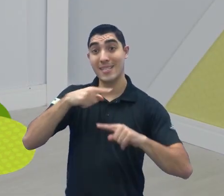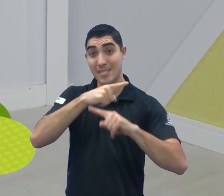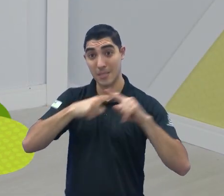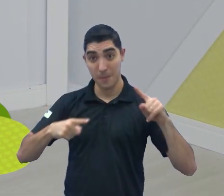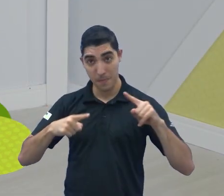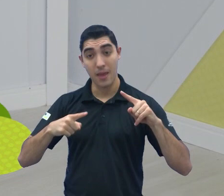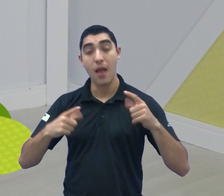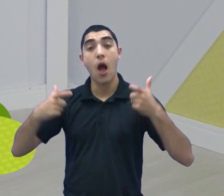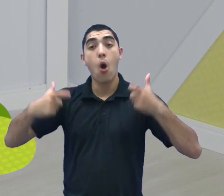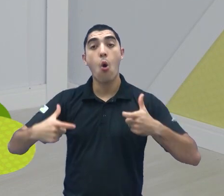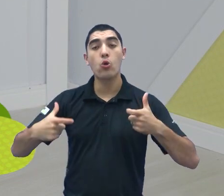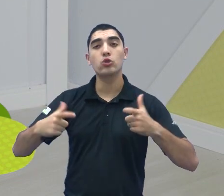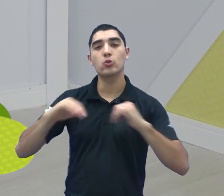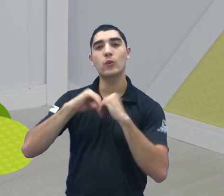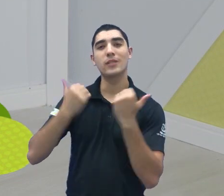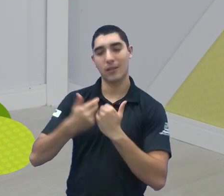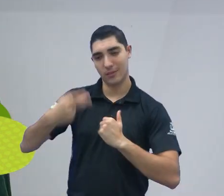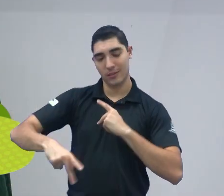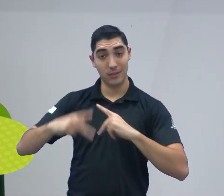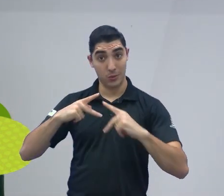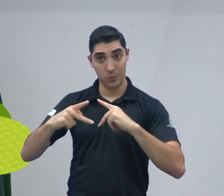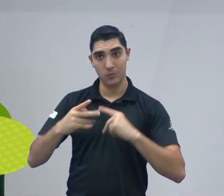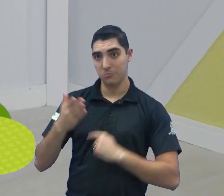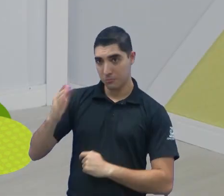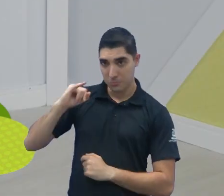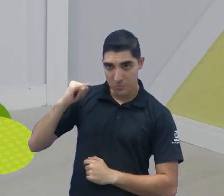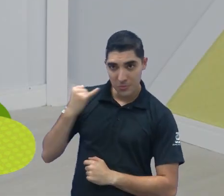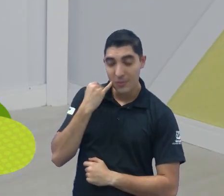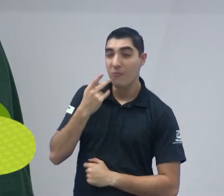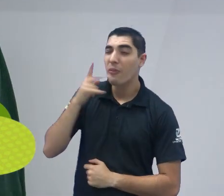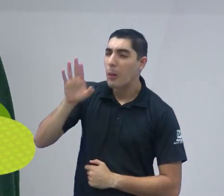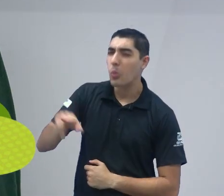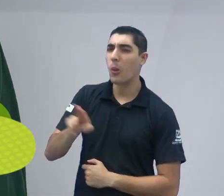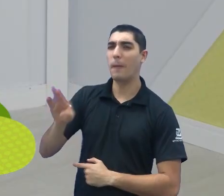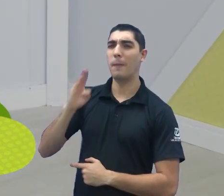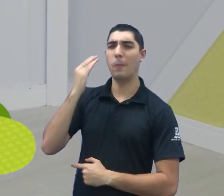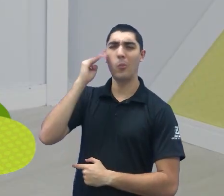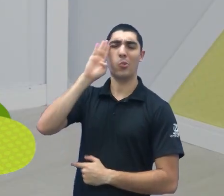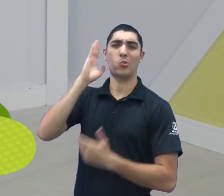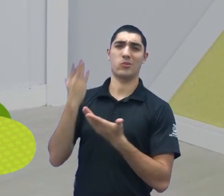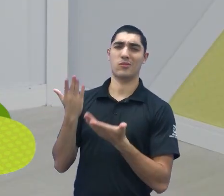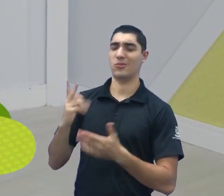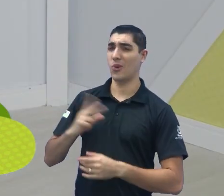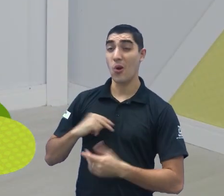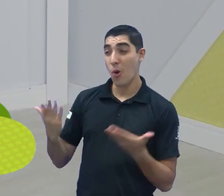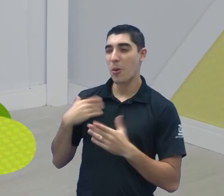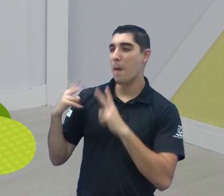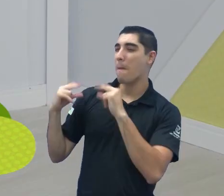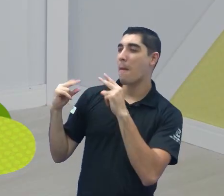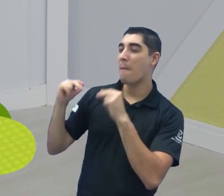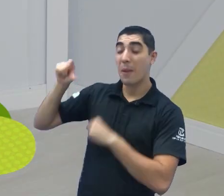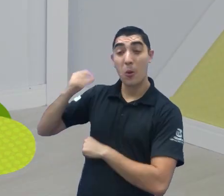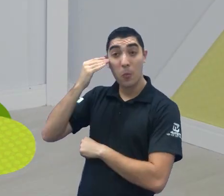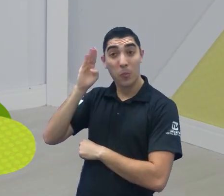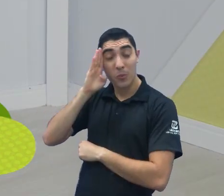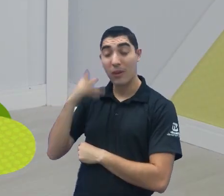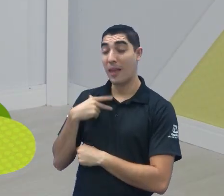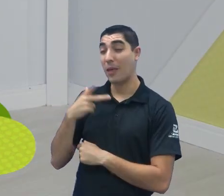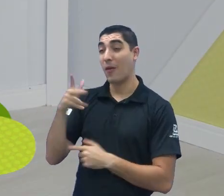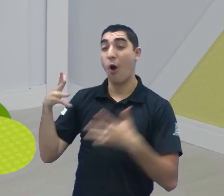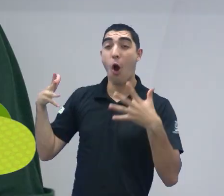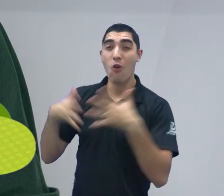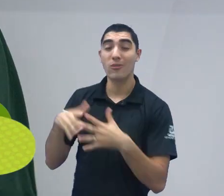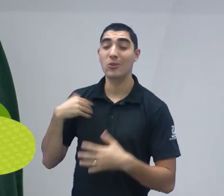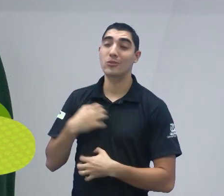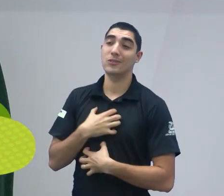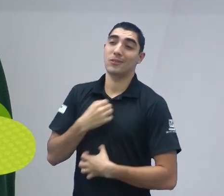de Moura, querido João. Chamou você de Bruno de novo, me perdoe. Vieira. Conversei tanto com o Bruno hoje na redação, que aí hoje eu tô com saudade do Brunão.